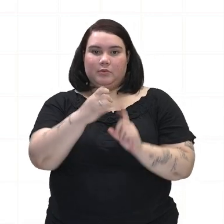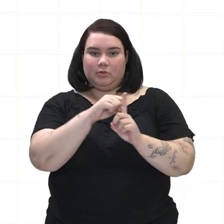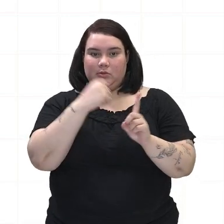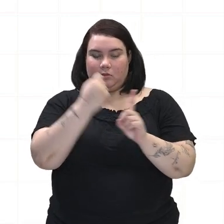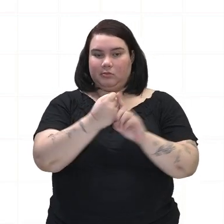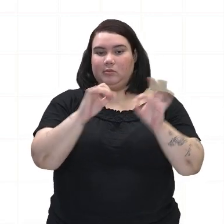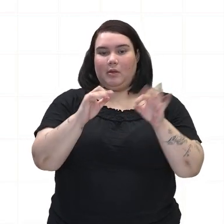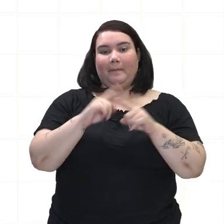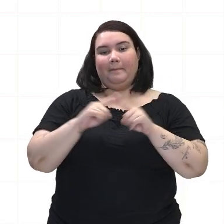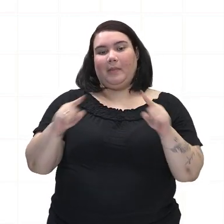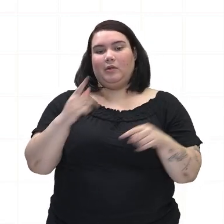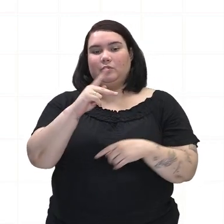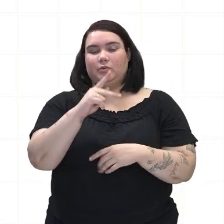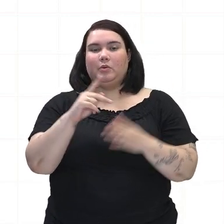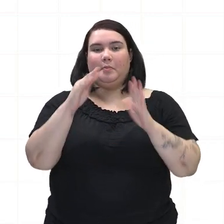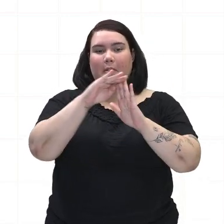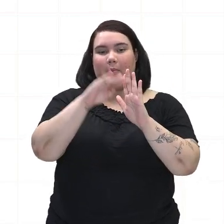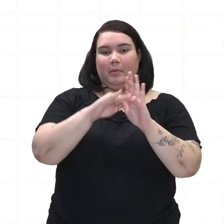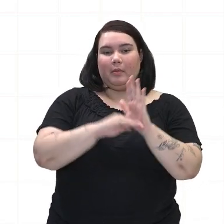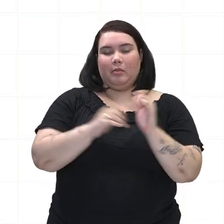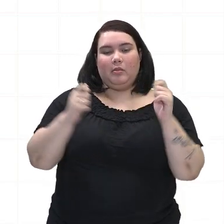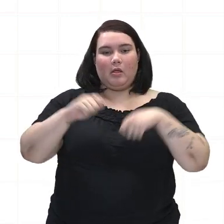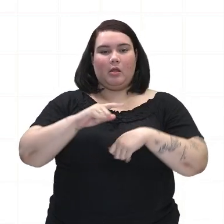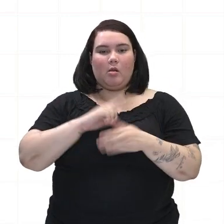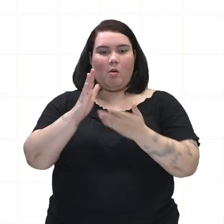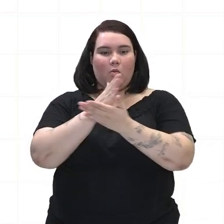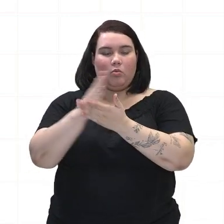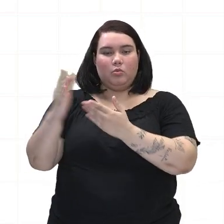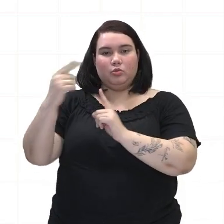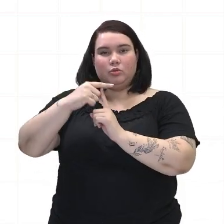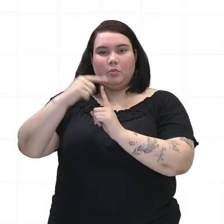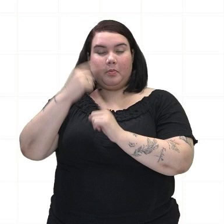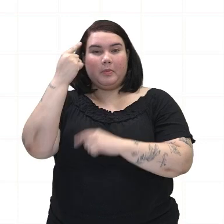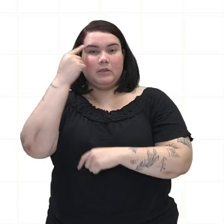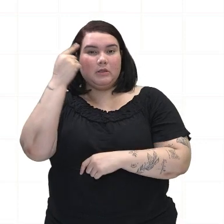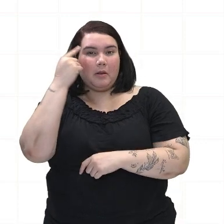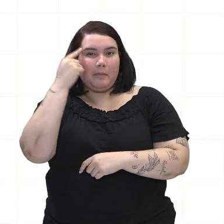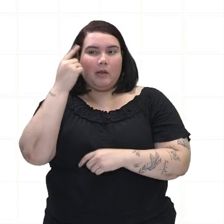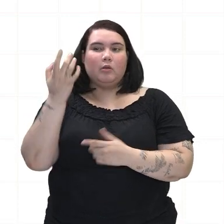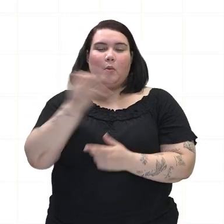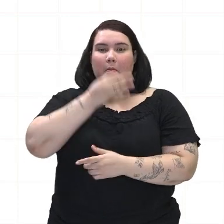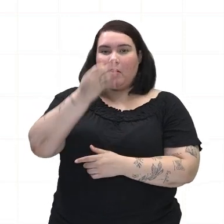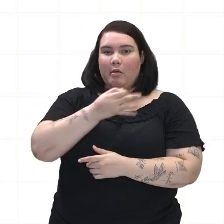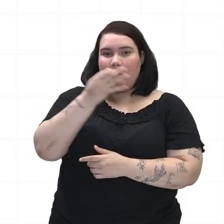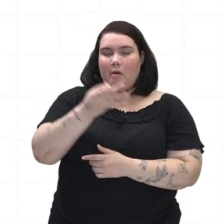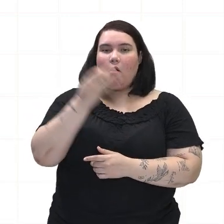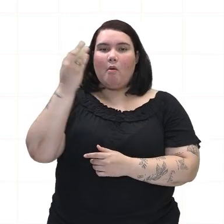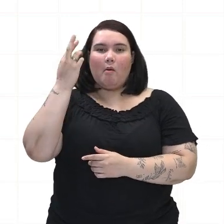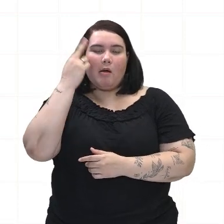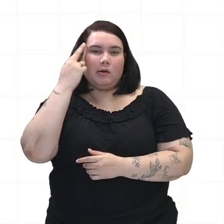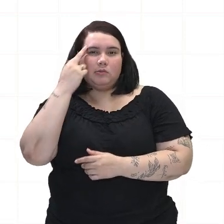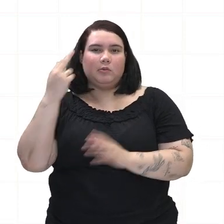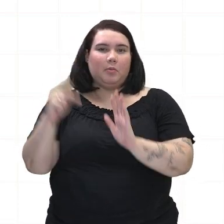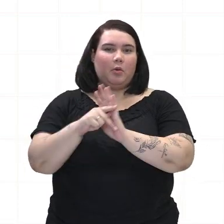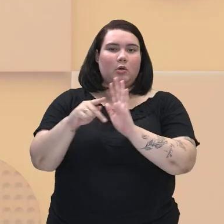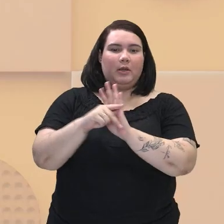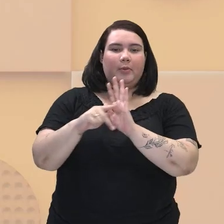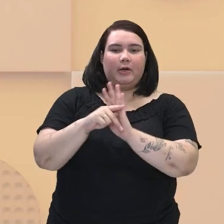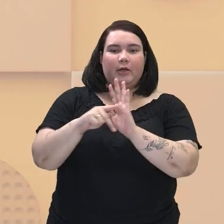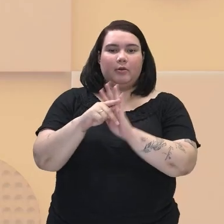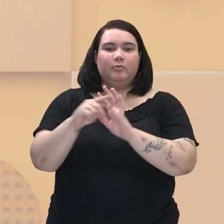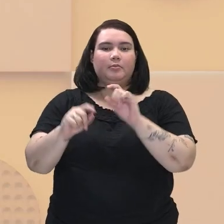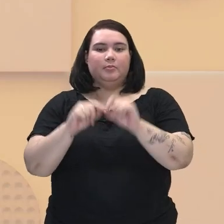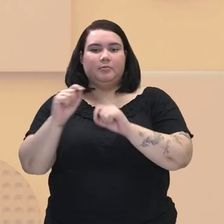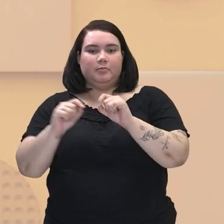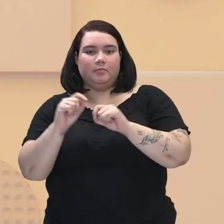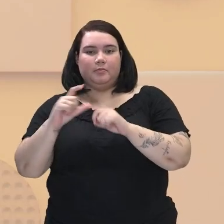ideias ainda podem ser encontradas em algumas correntes de pensamento contemporâneas, tá? E eu quero